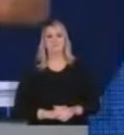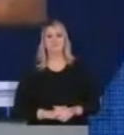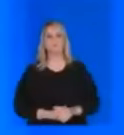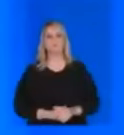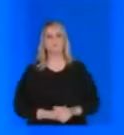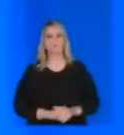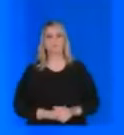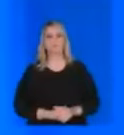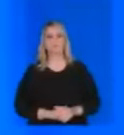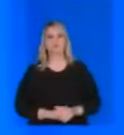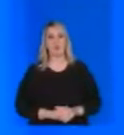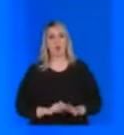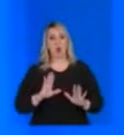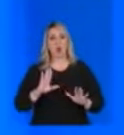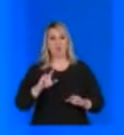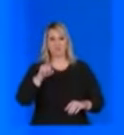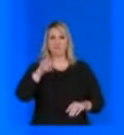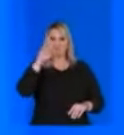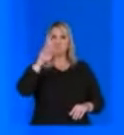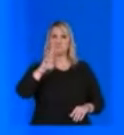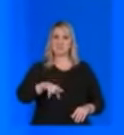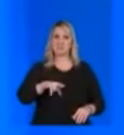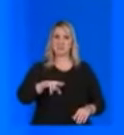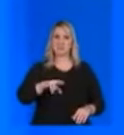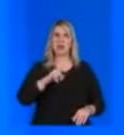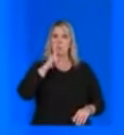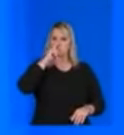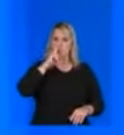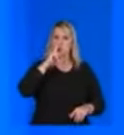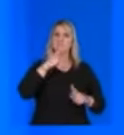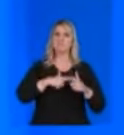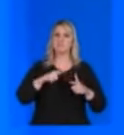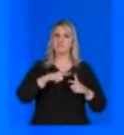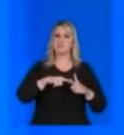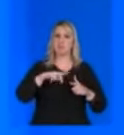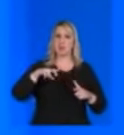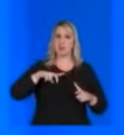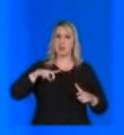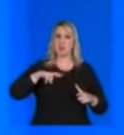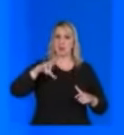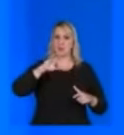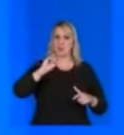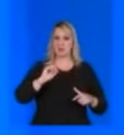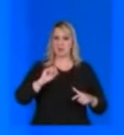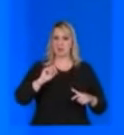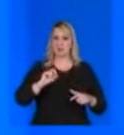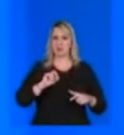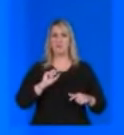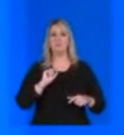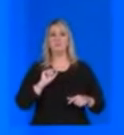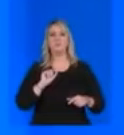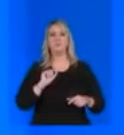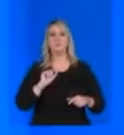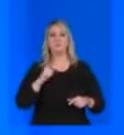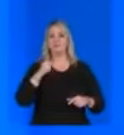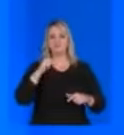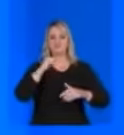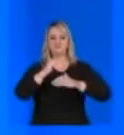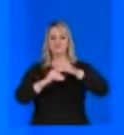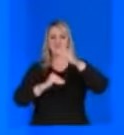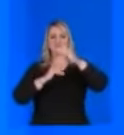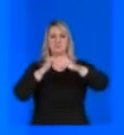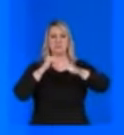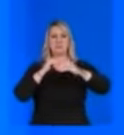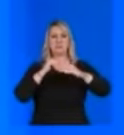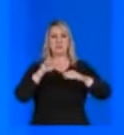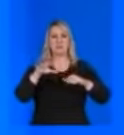Osório Molon Você tem razão Esse é um grave problema da nossa cidade o Rio de Janeiro praticamente não avançou